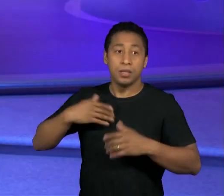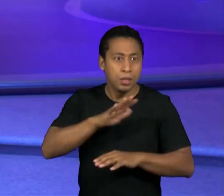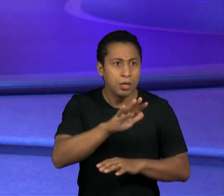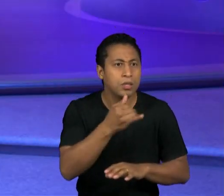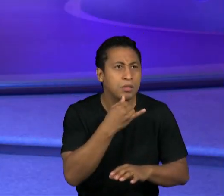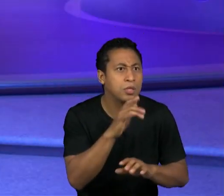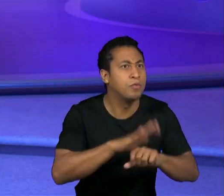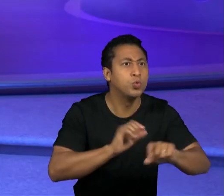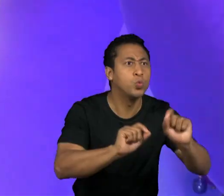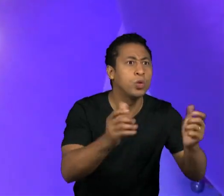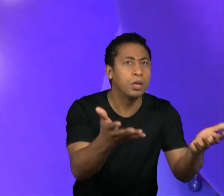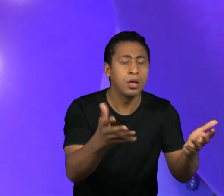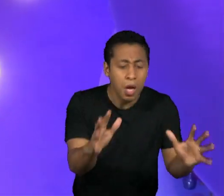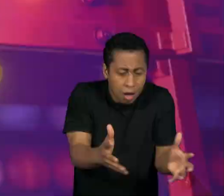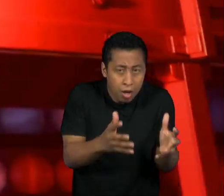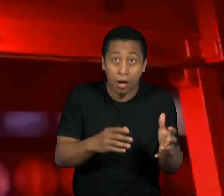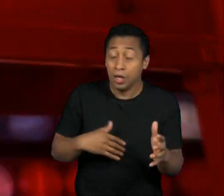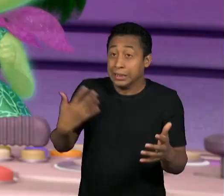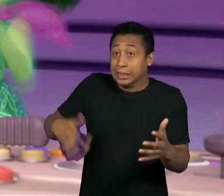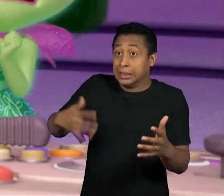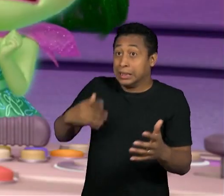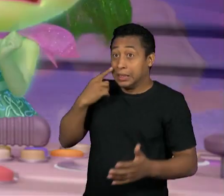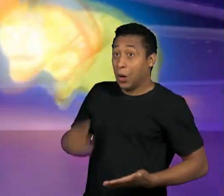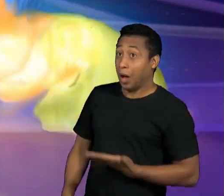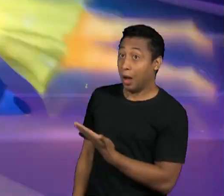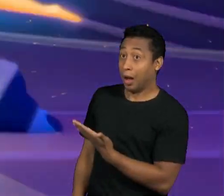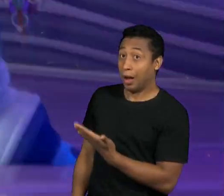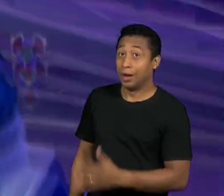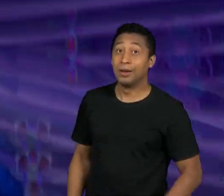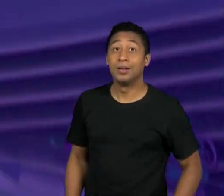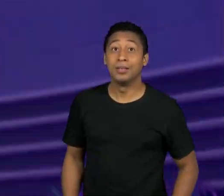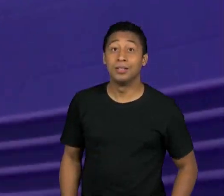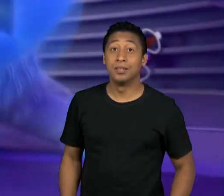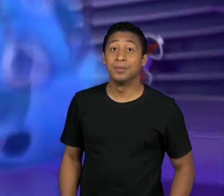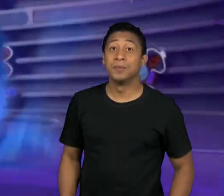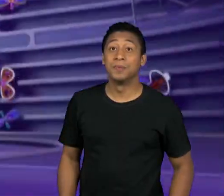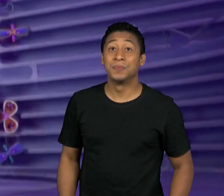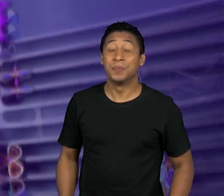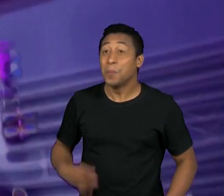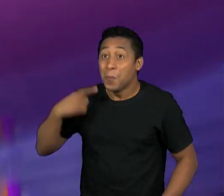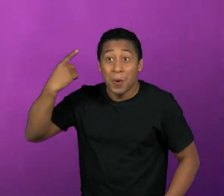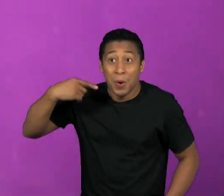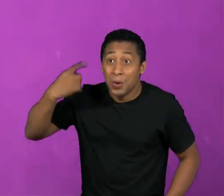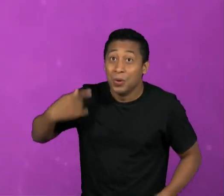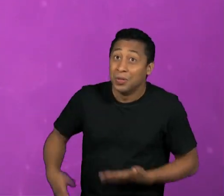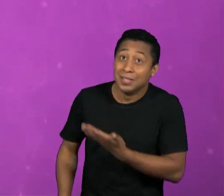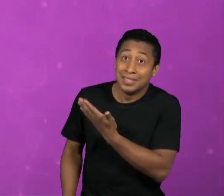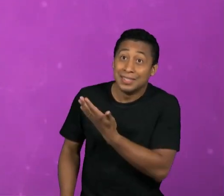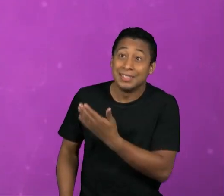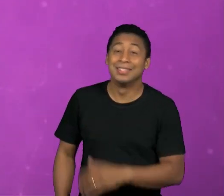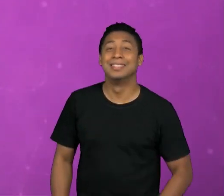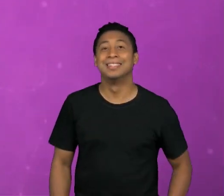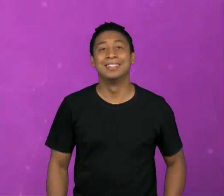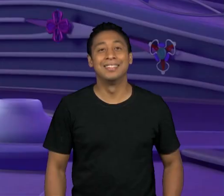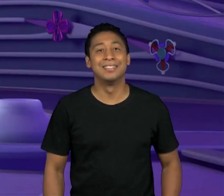que você tá fazendo? As memórias más! Isso é maluquice! Não!